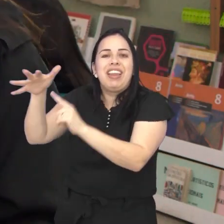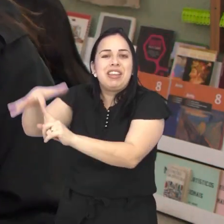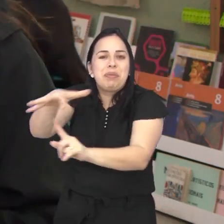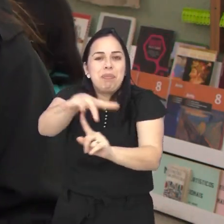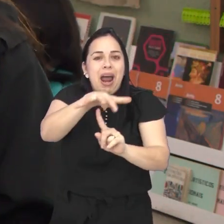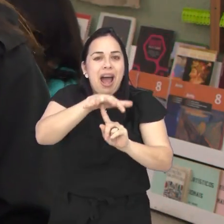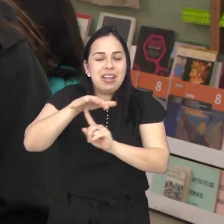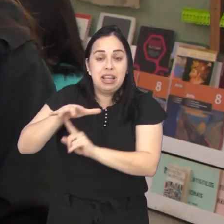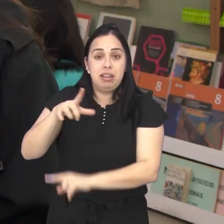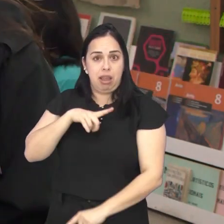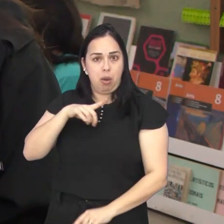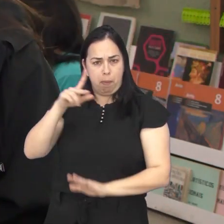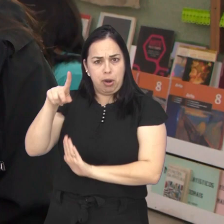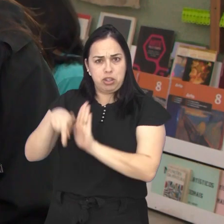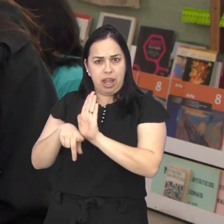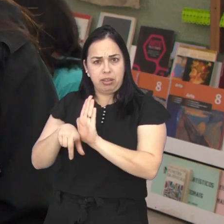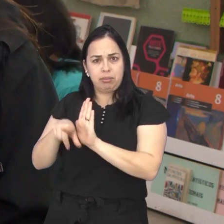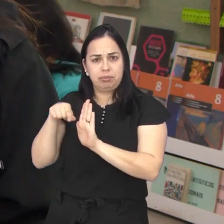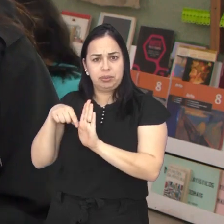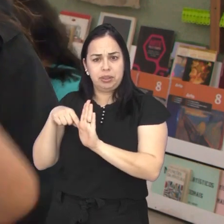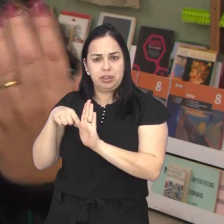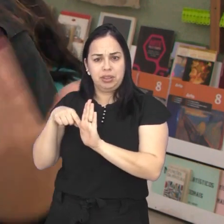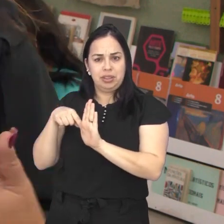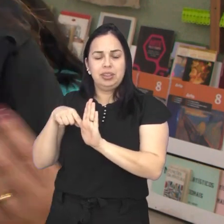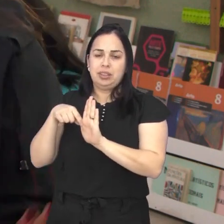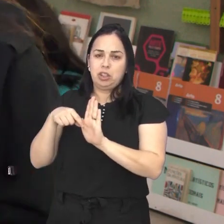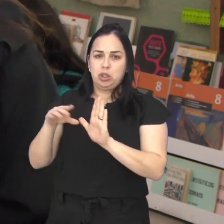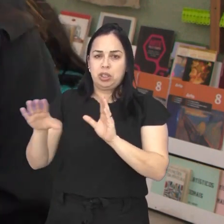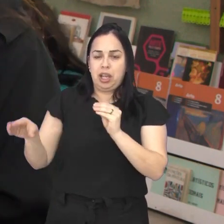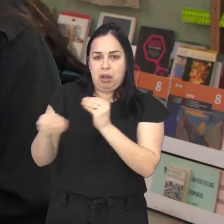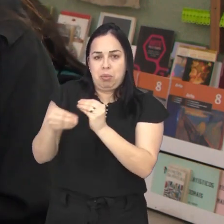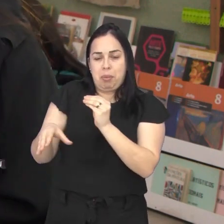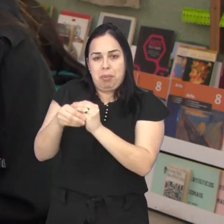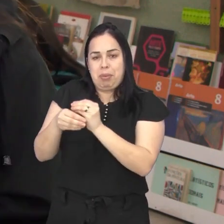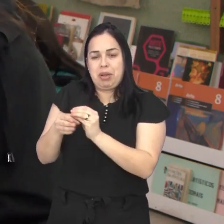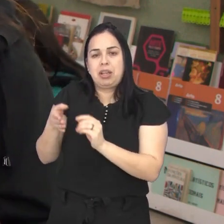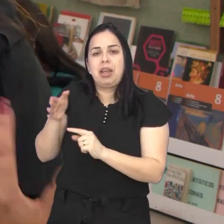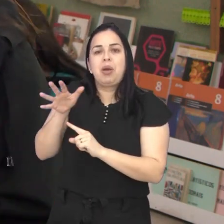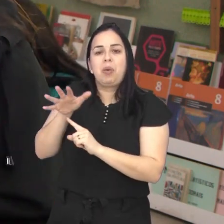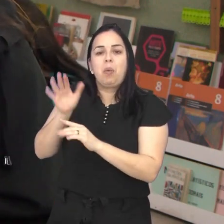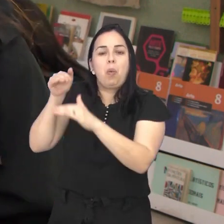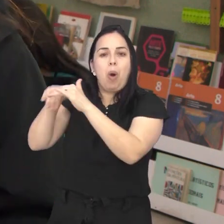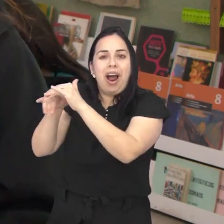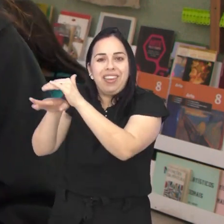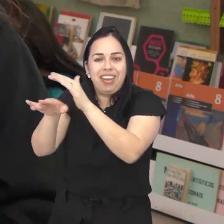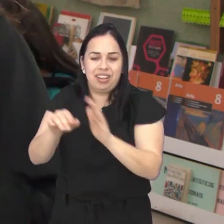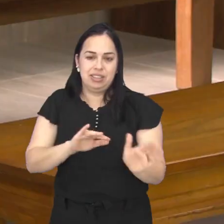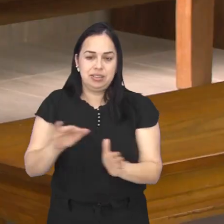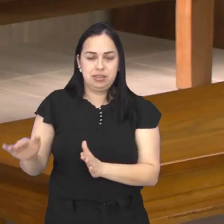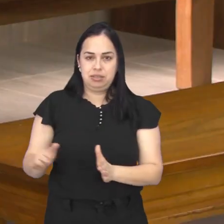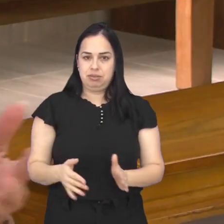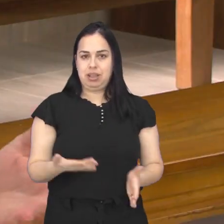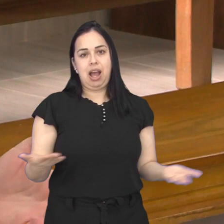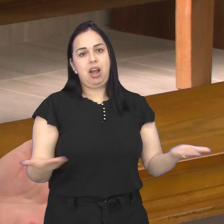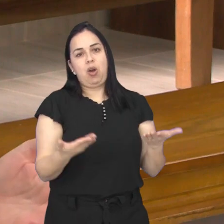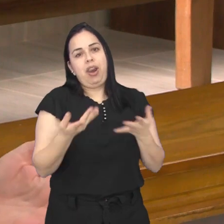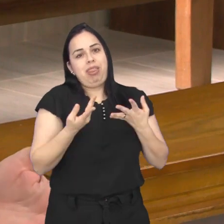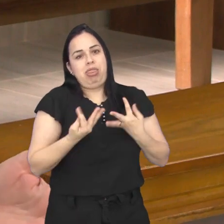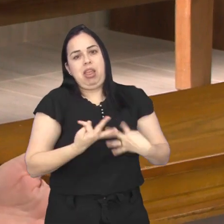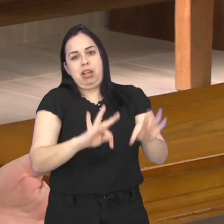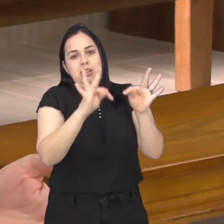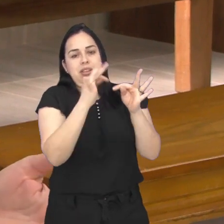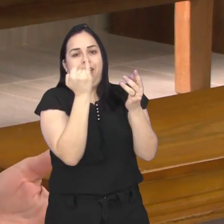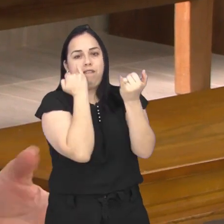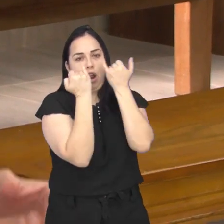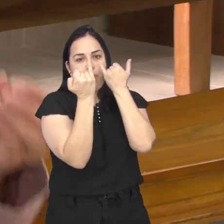em praças, que existe um projeto, né, que a gente agrupou junto com a escola para estar fazendo isso. Na era da